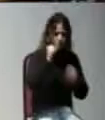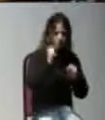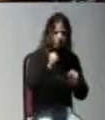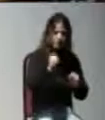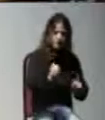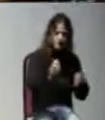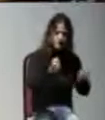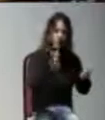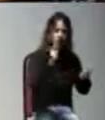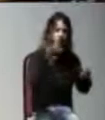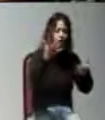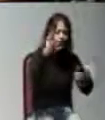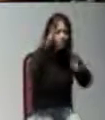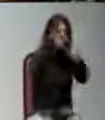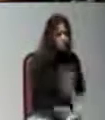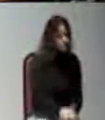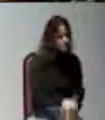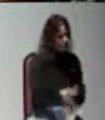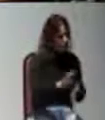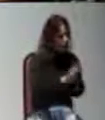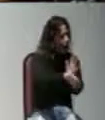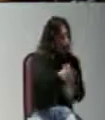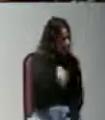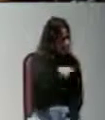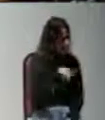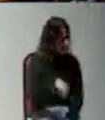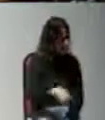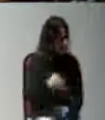com ele? A resposta sempre é